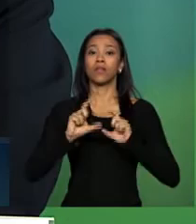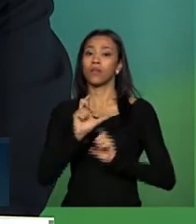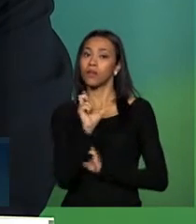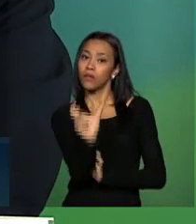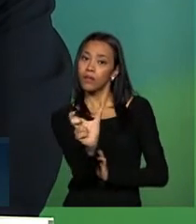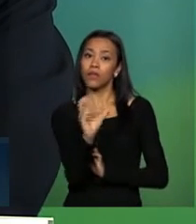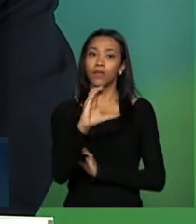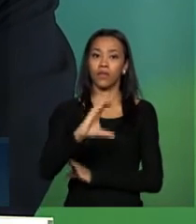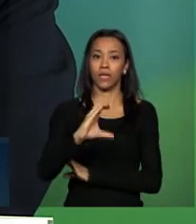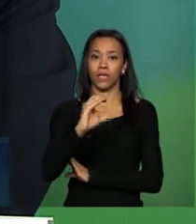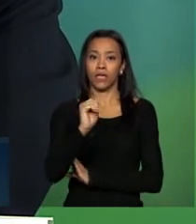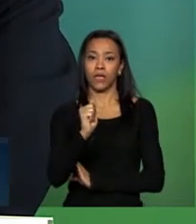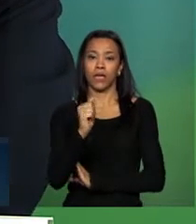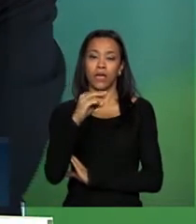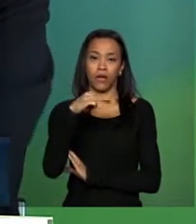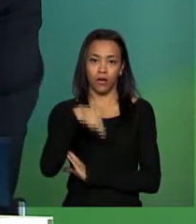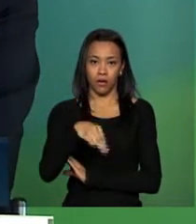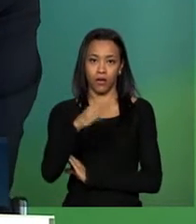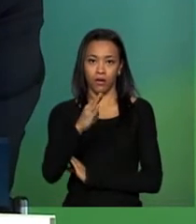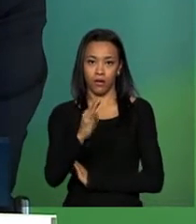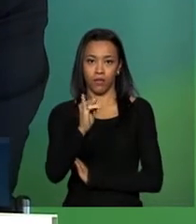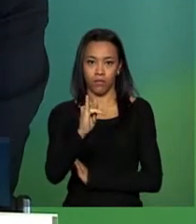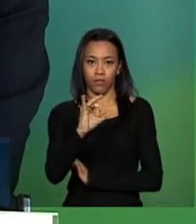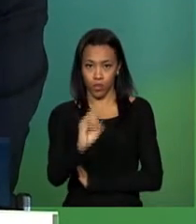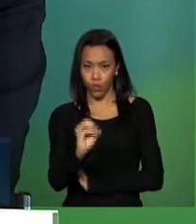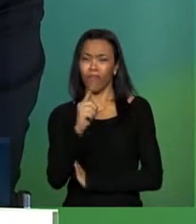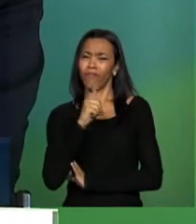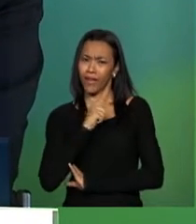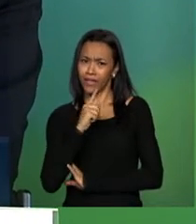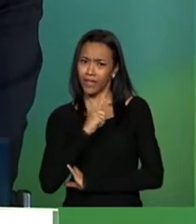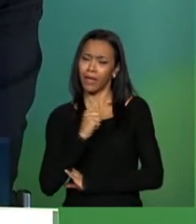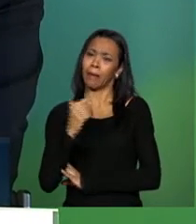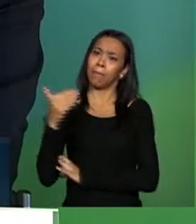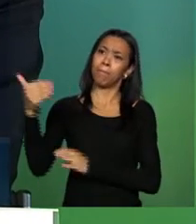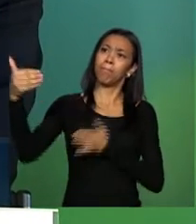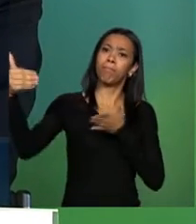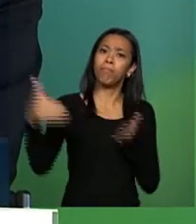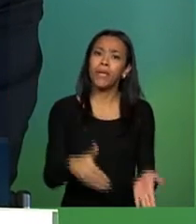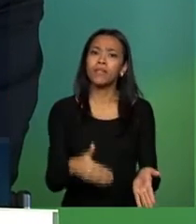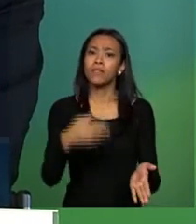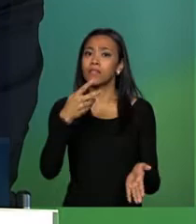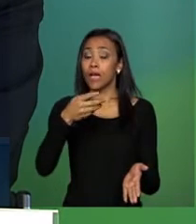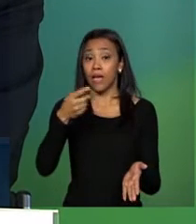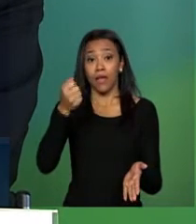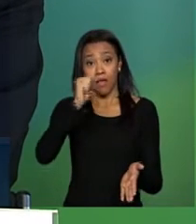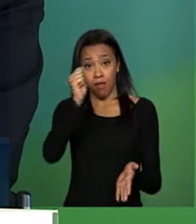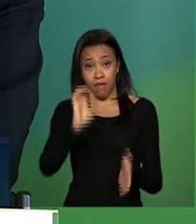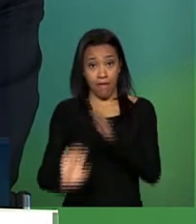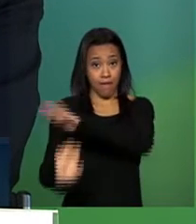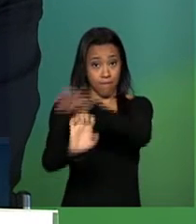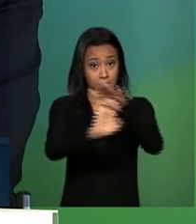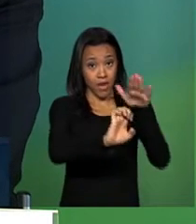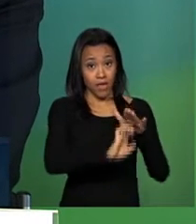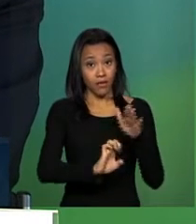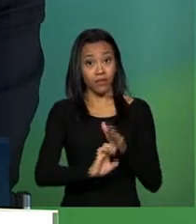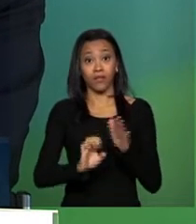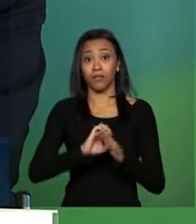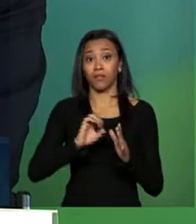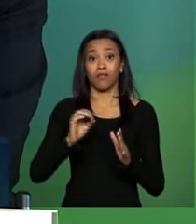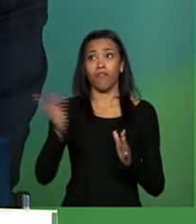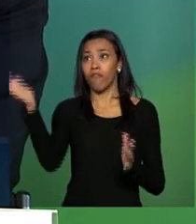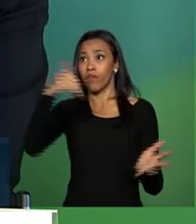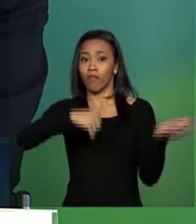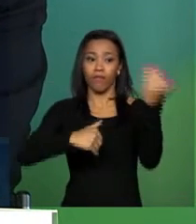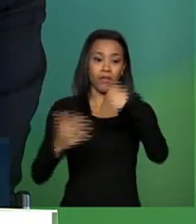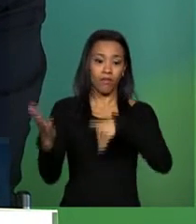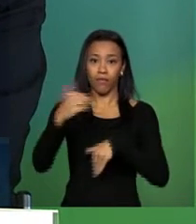redefinição dessa presença das empresas globais, valorizando a plataforma brasileira. Eu já